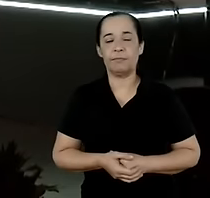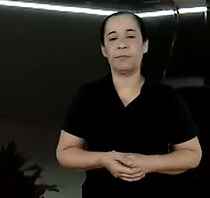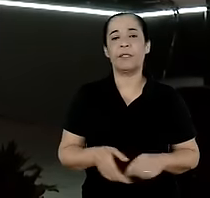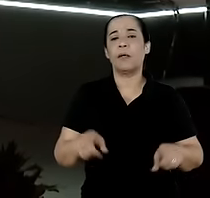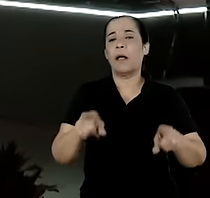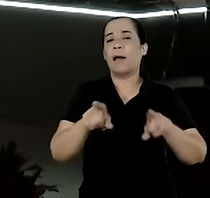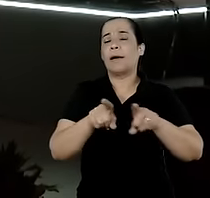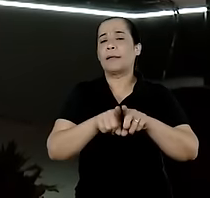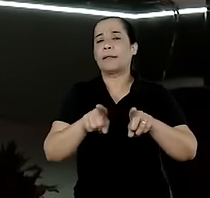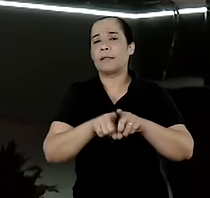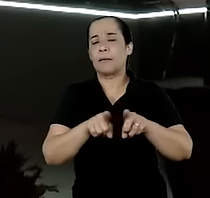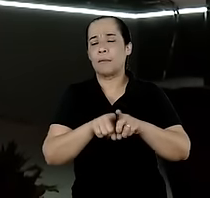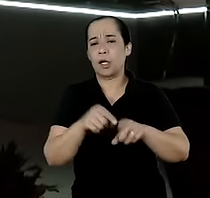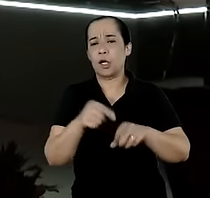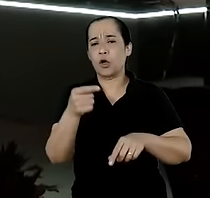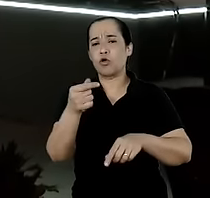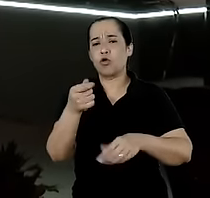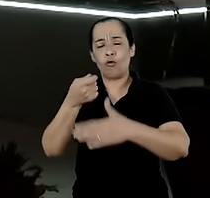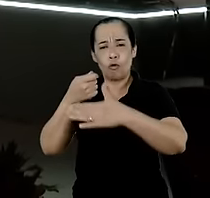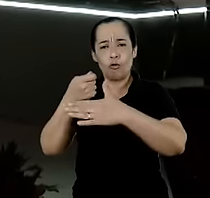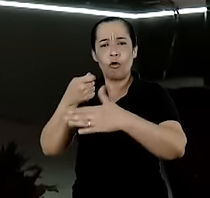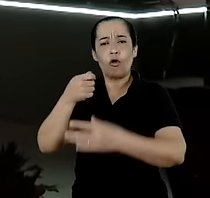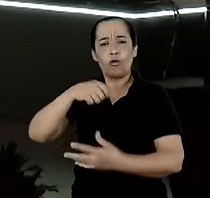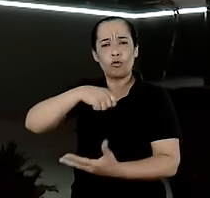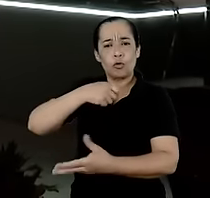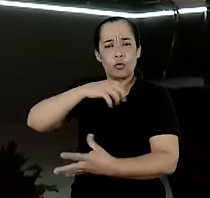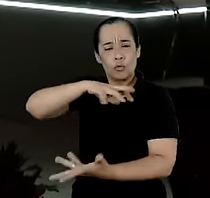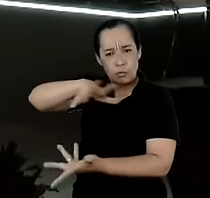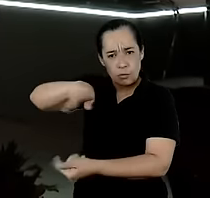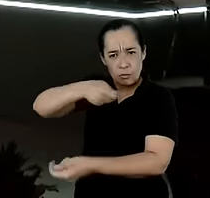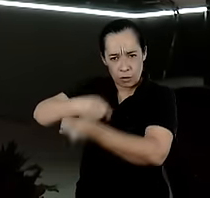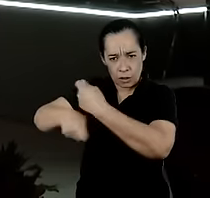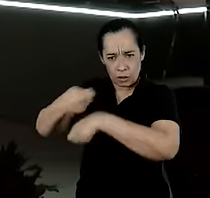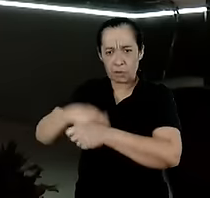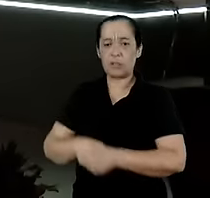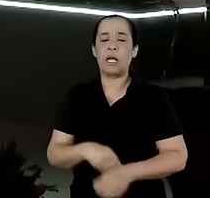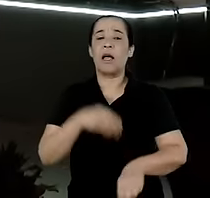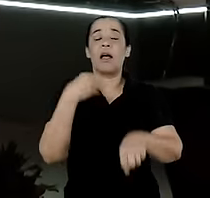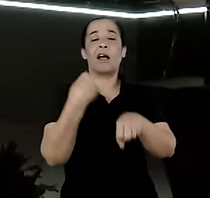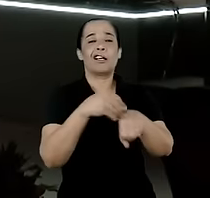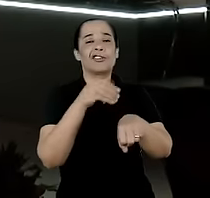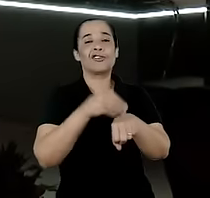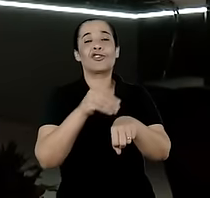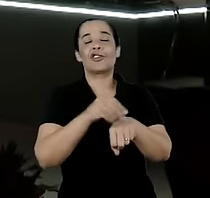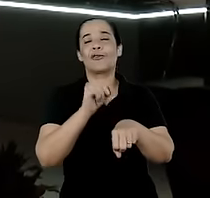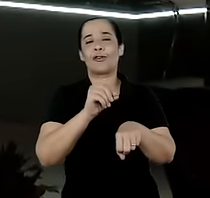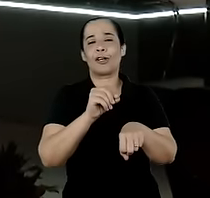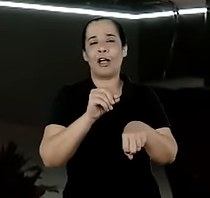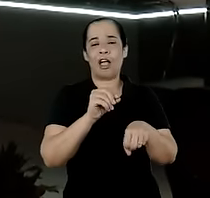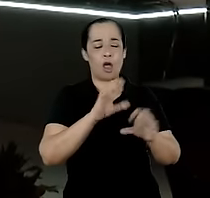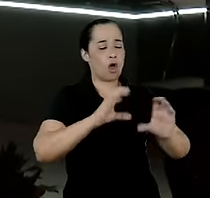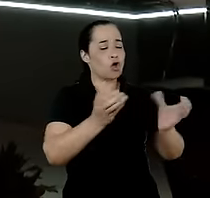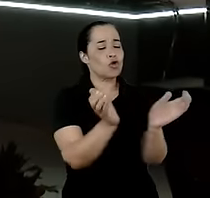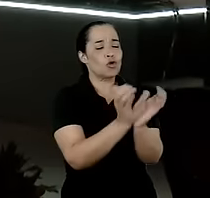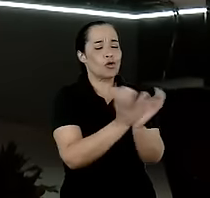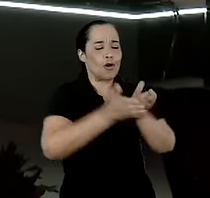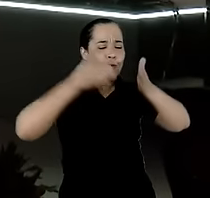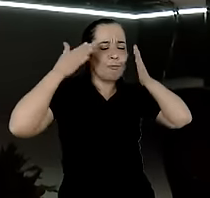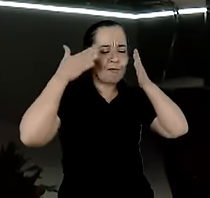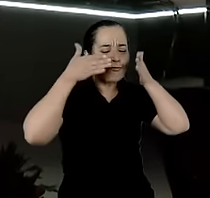multimercado então de novo acho que o o o segredo é manter o foco no time nas pessoas na cultura em